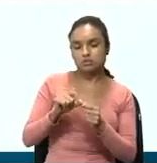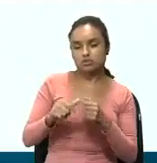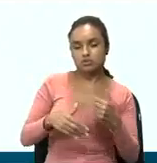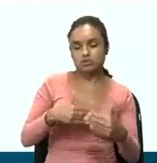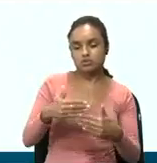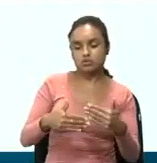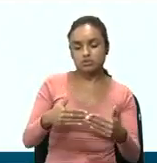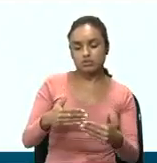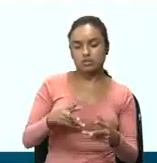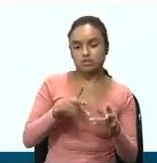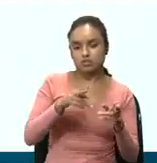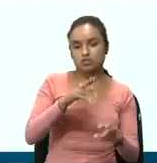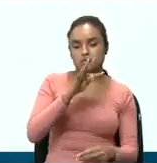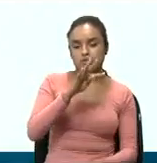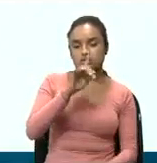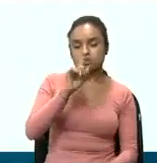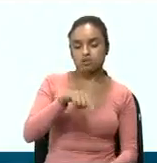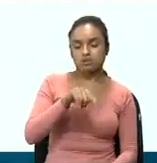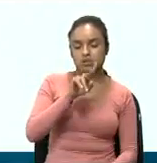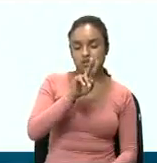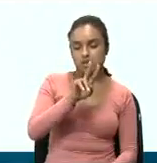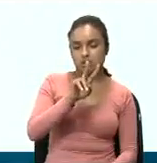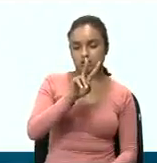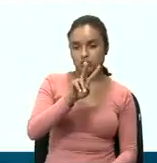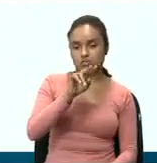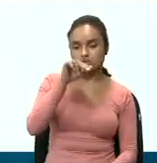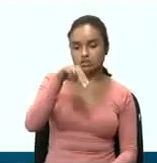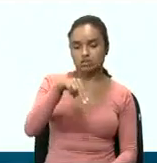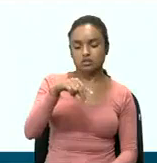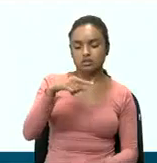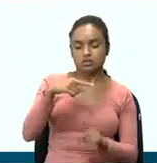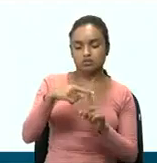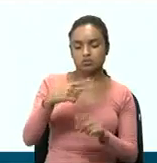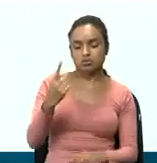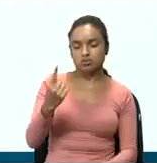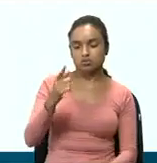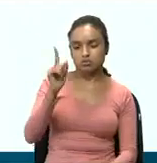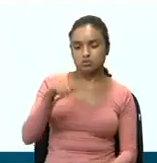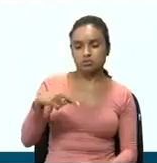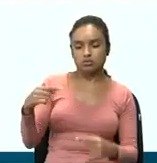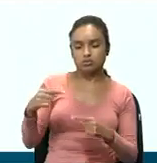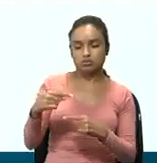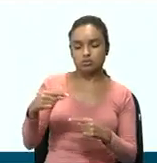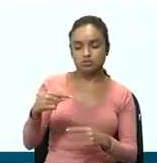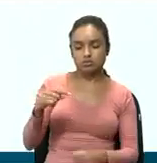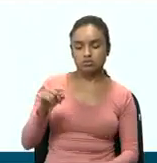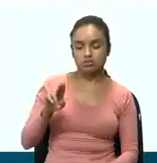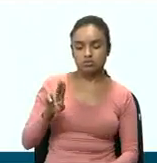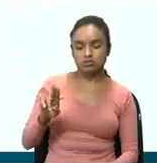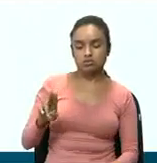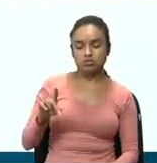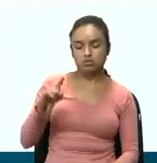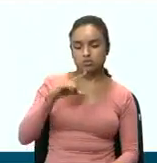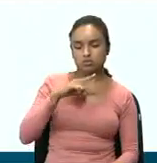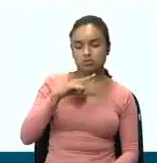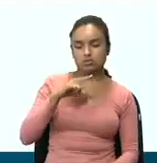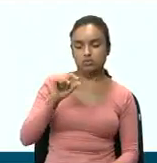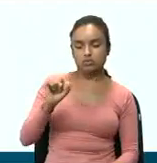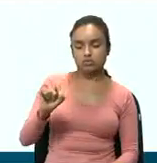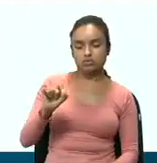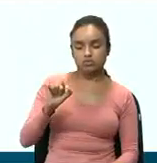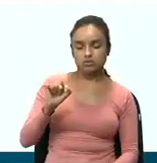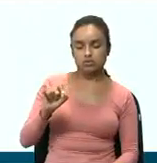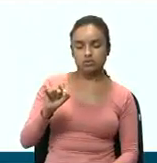t. Se 2n mais 1 é igual a u, eu vou ter, então, no